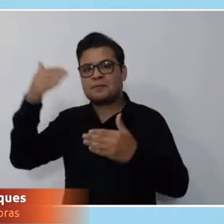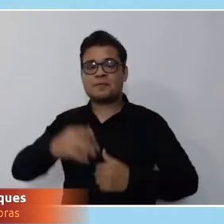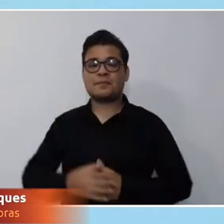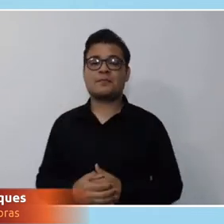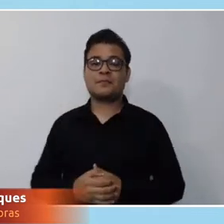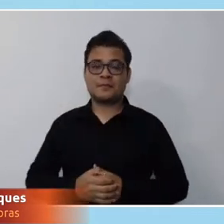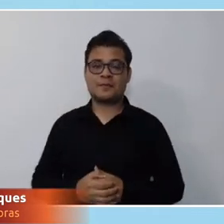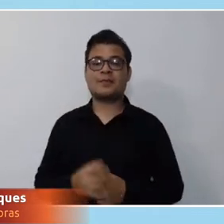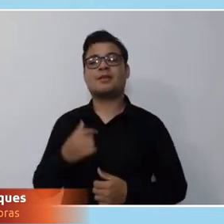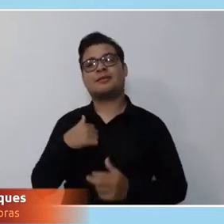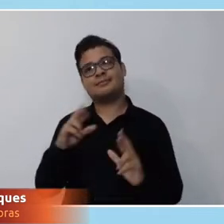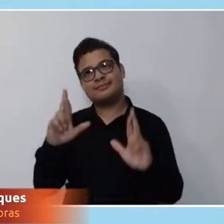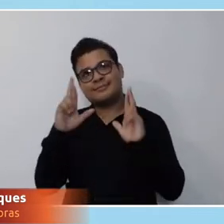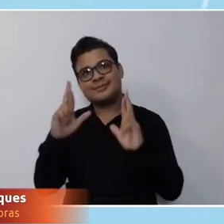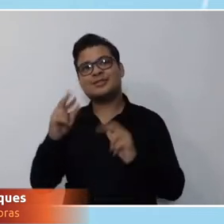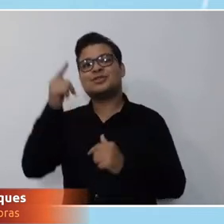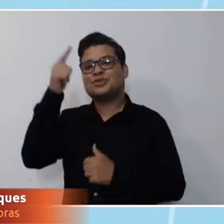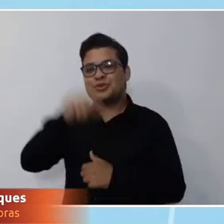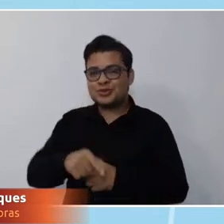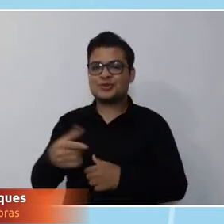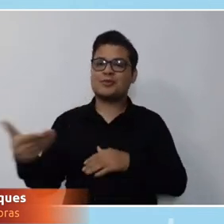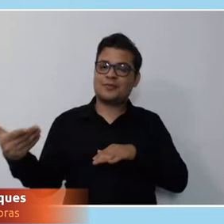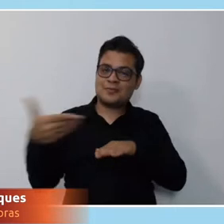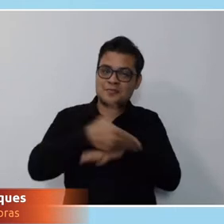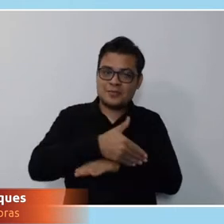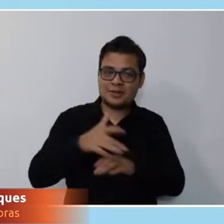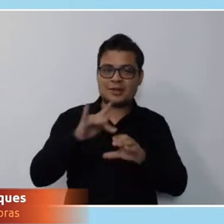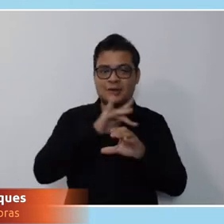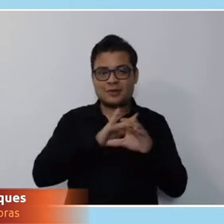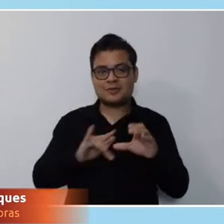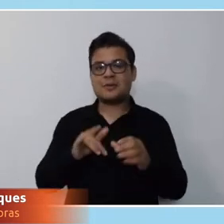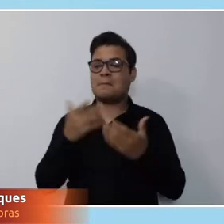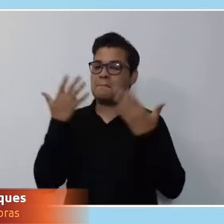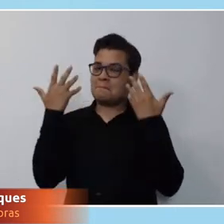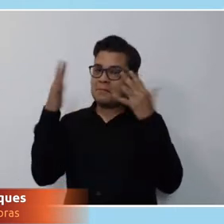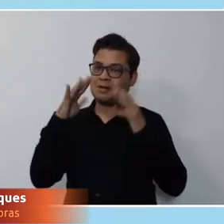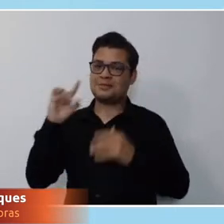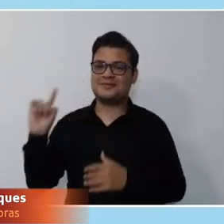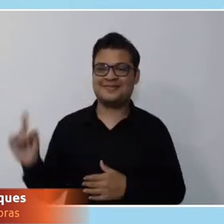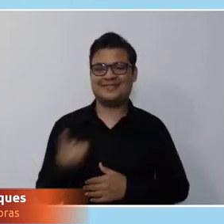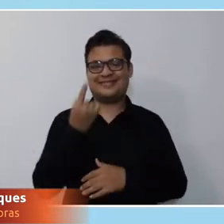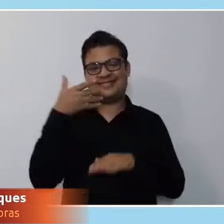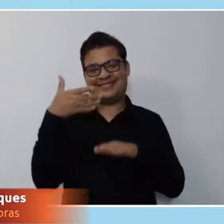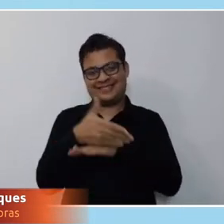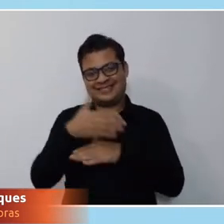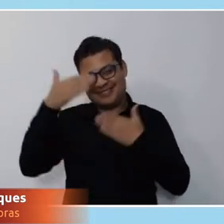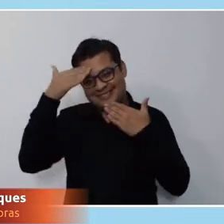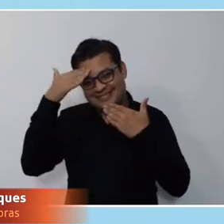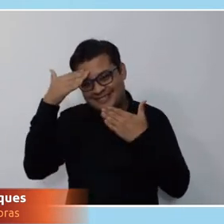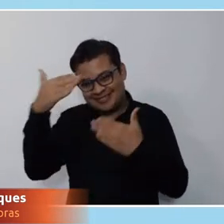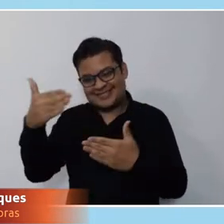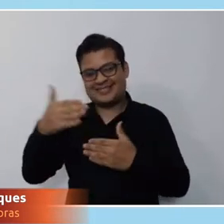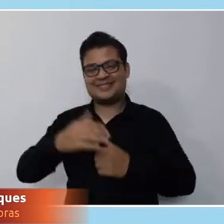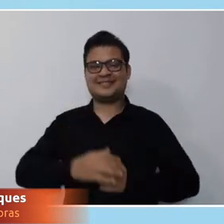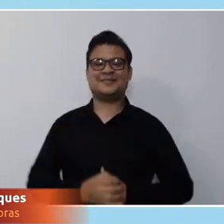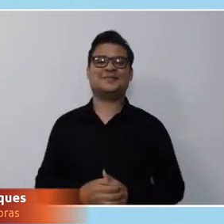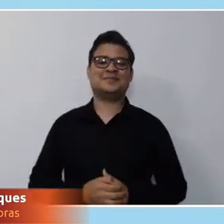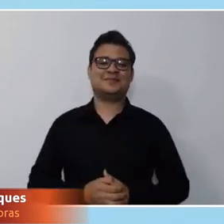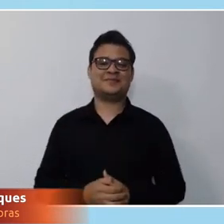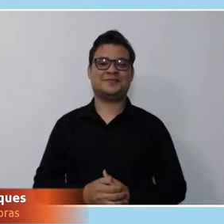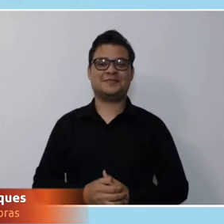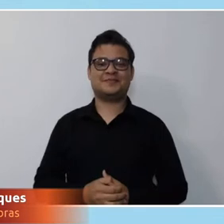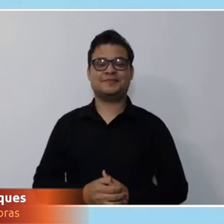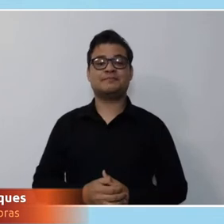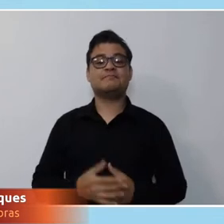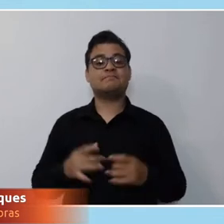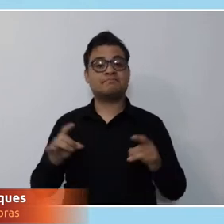te ver outras vezes aqui no Conexões. E foi ótima a sua estreia, viu? Parabéns. Muito obrigada, Camila. E antes de encerrar,